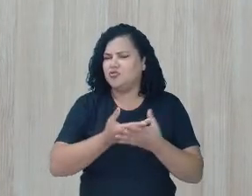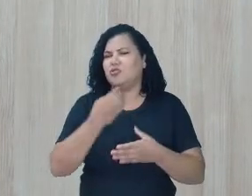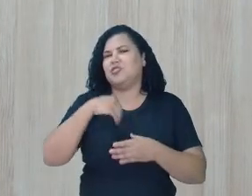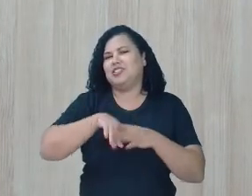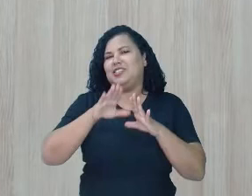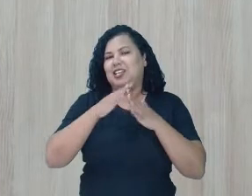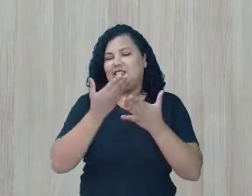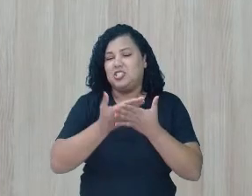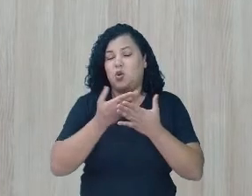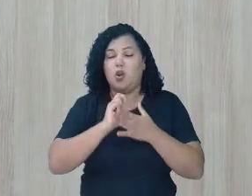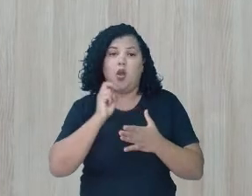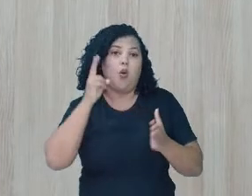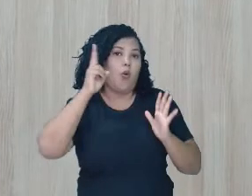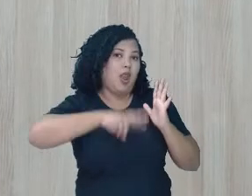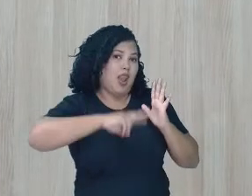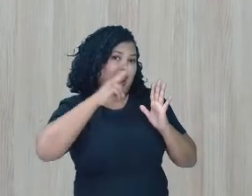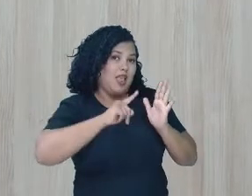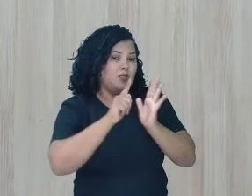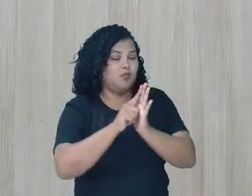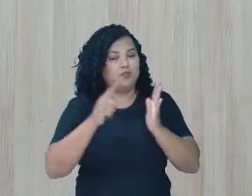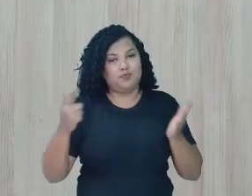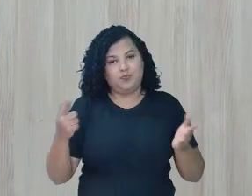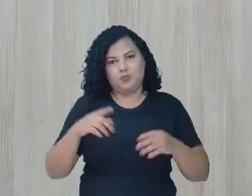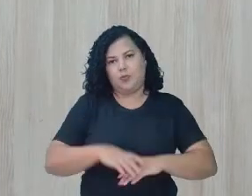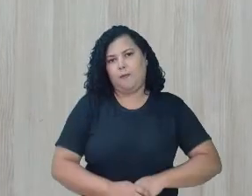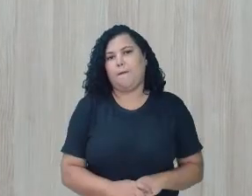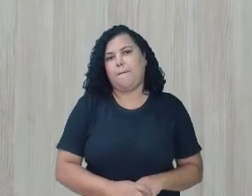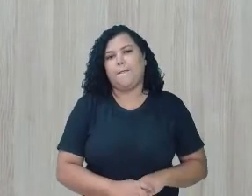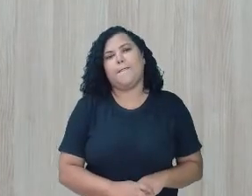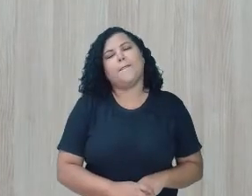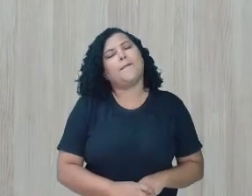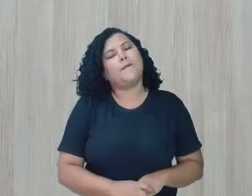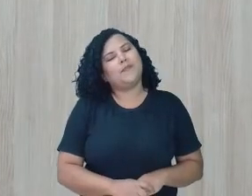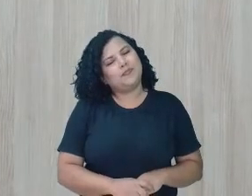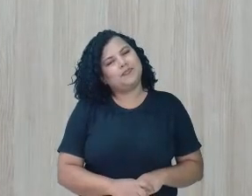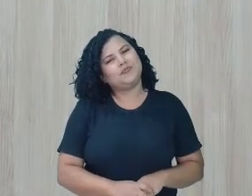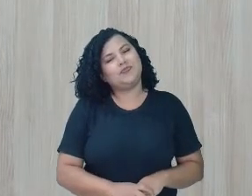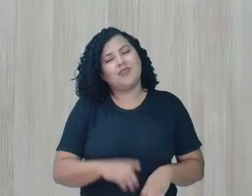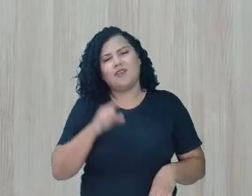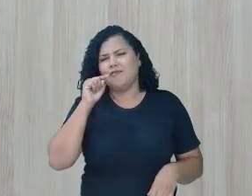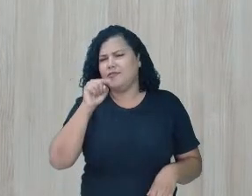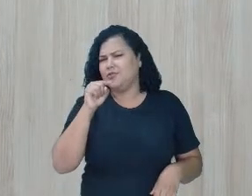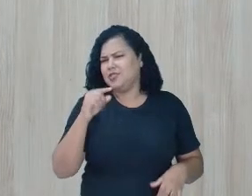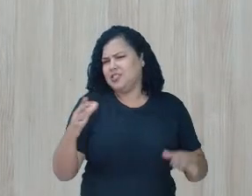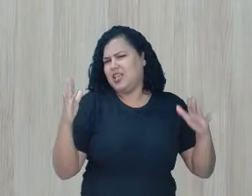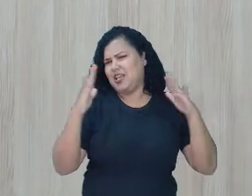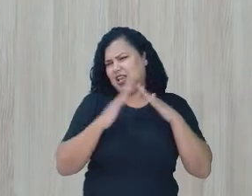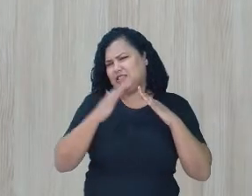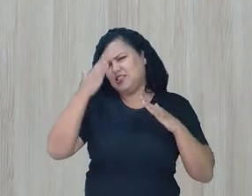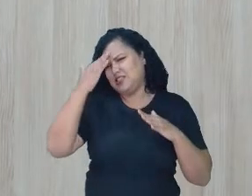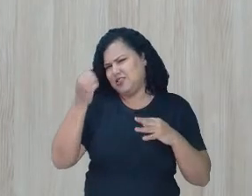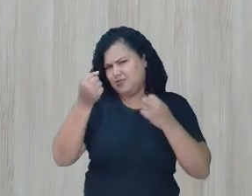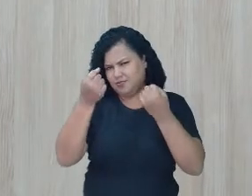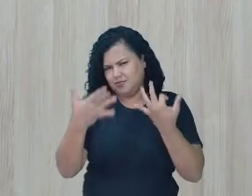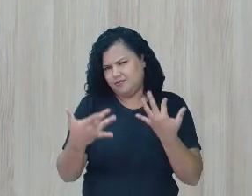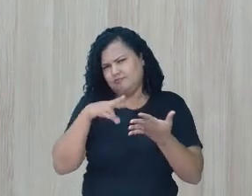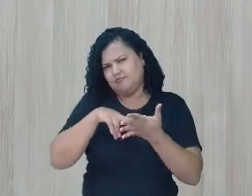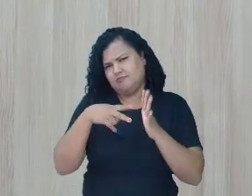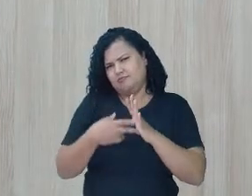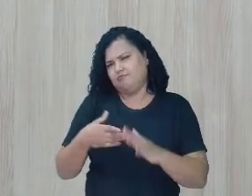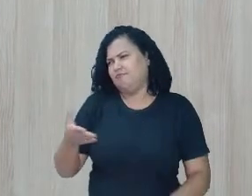até mesmo lido, né, no jornal. Mas você que está aí em casa, você saberia me dizer o que é uma